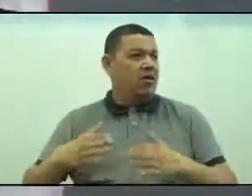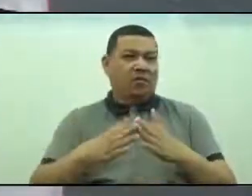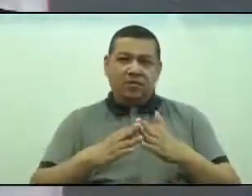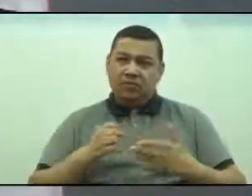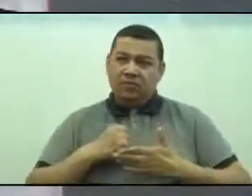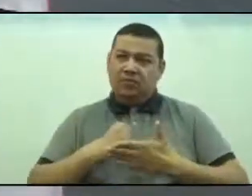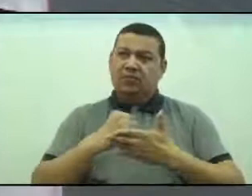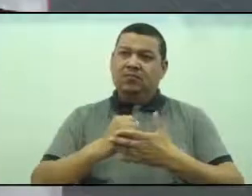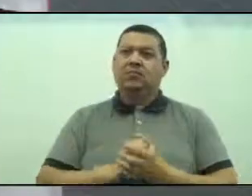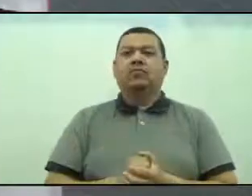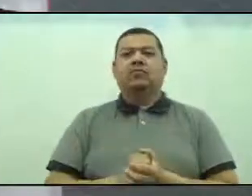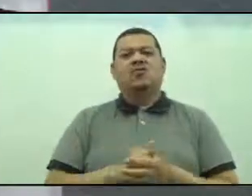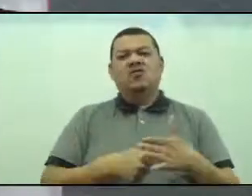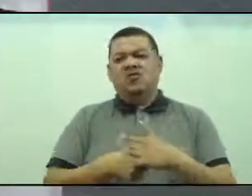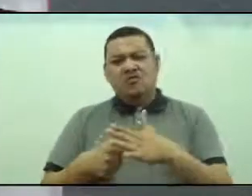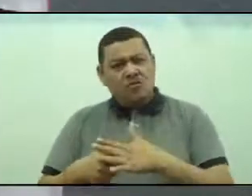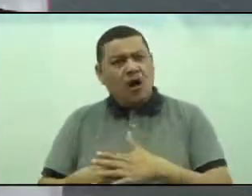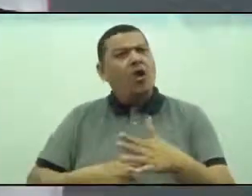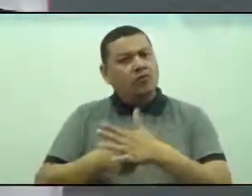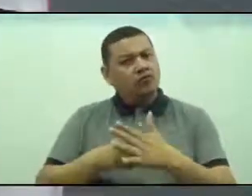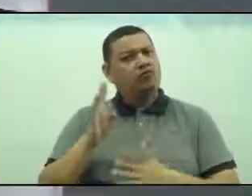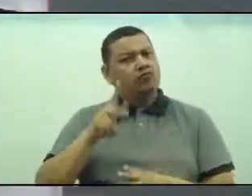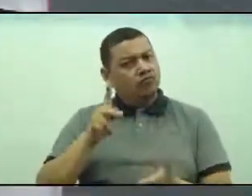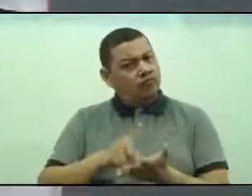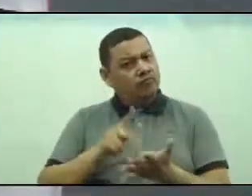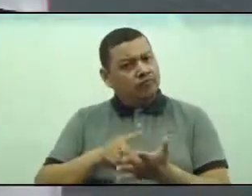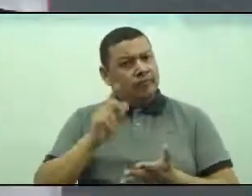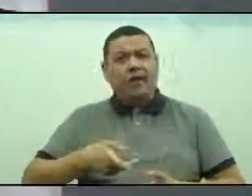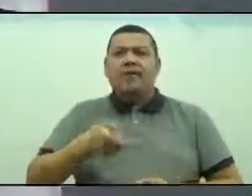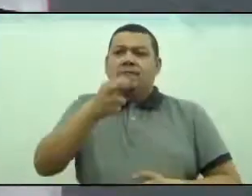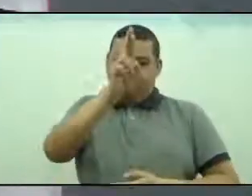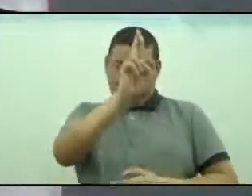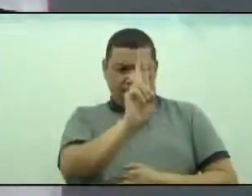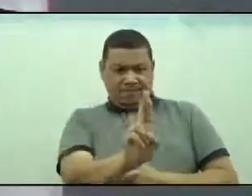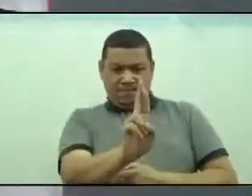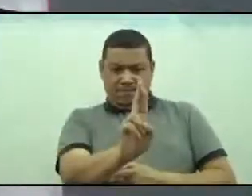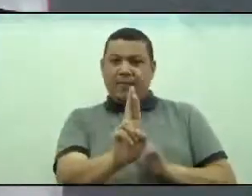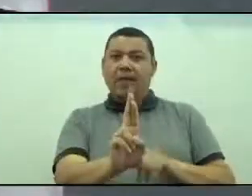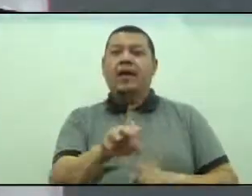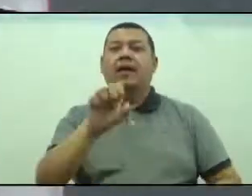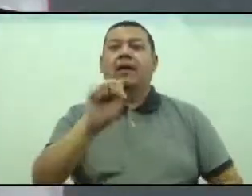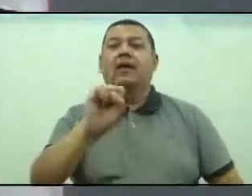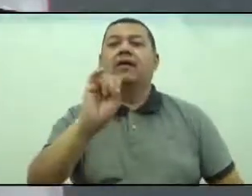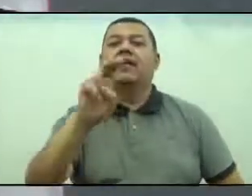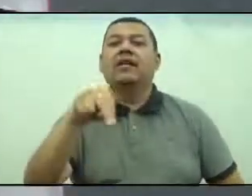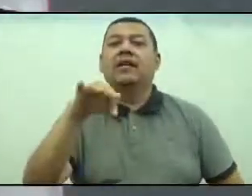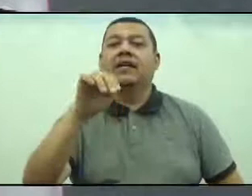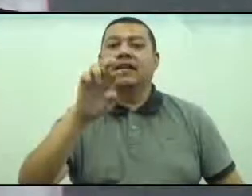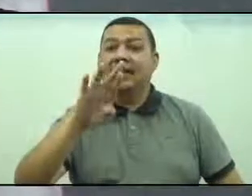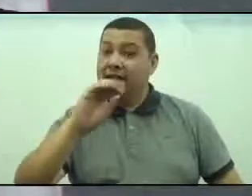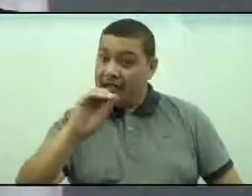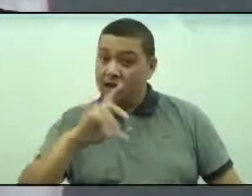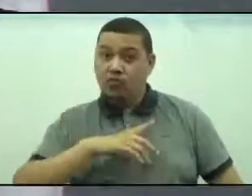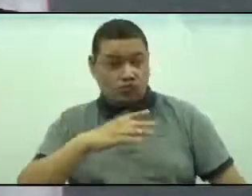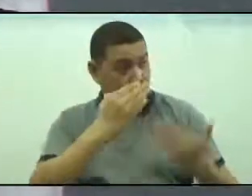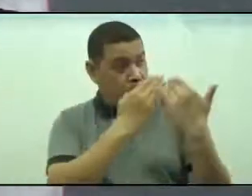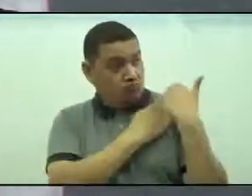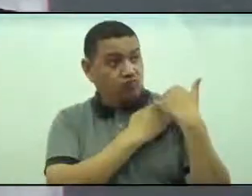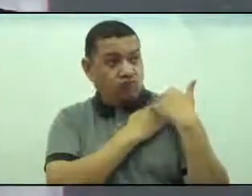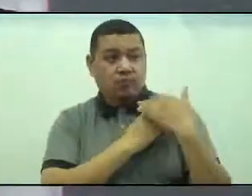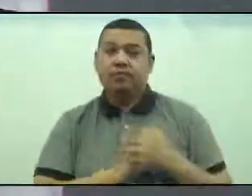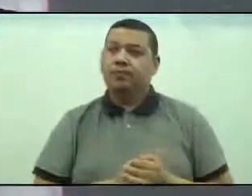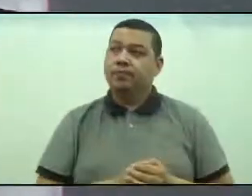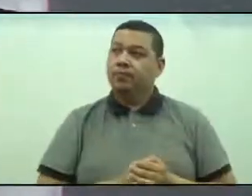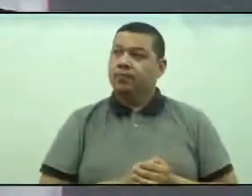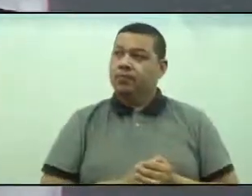comissões, solicita, corre atrás e representa o Sintero com muita responsabilidade. E nisso eu